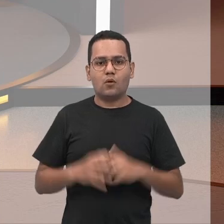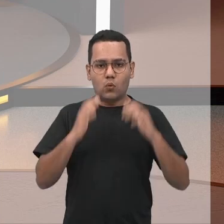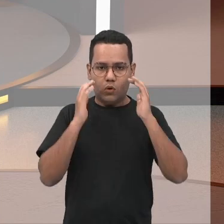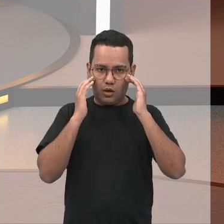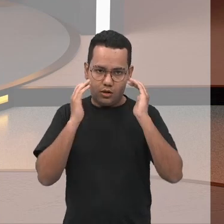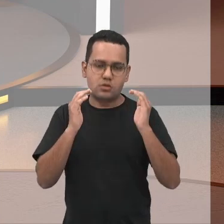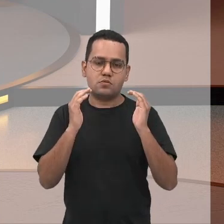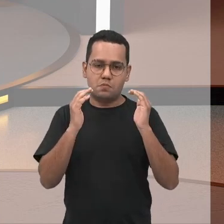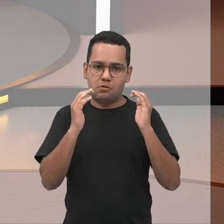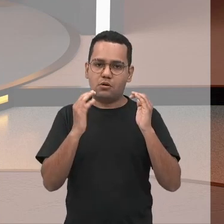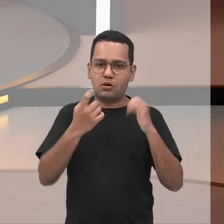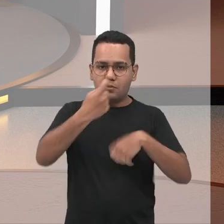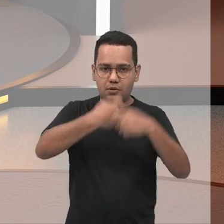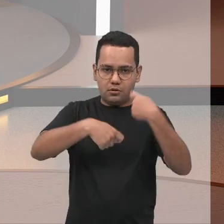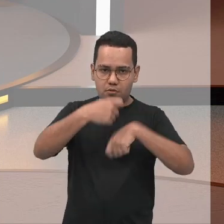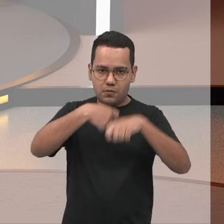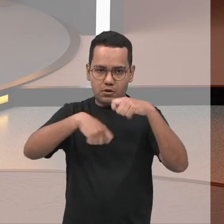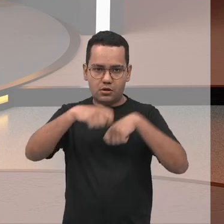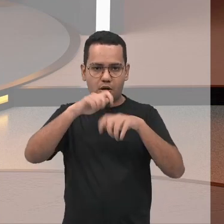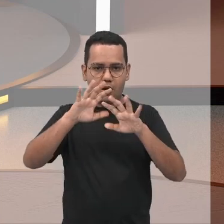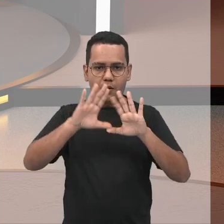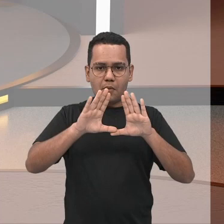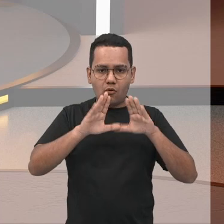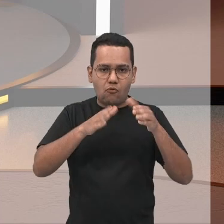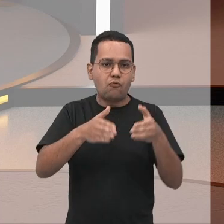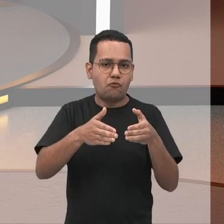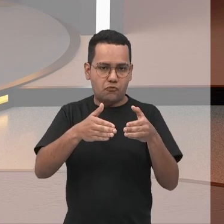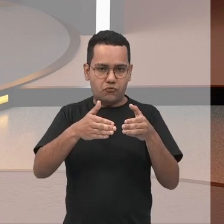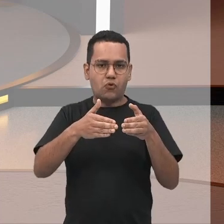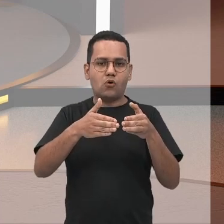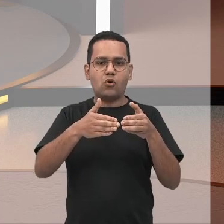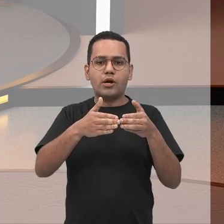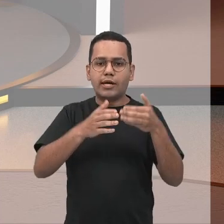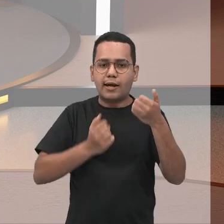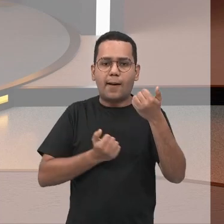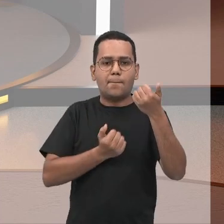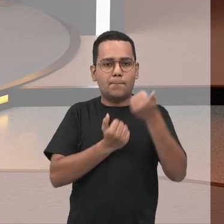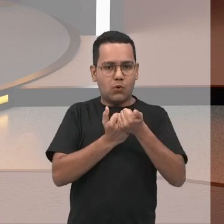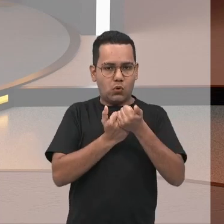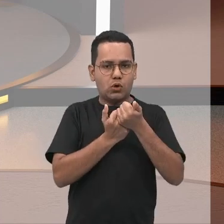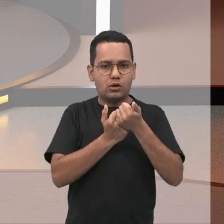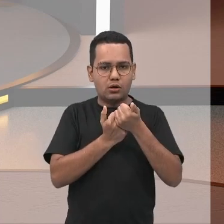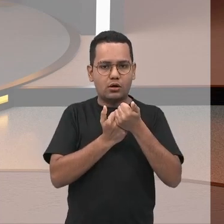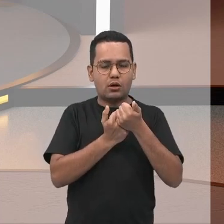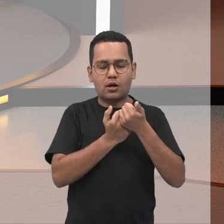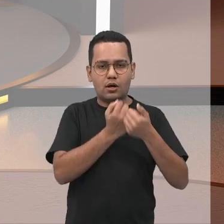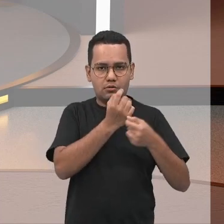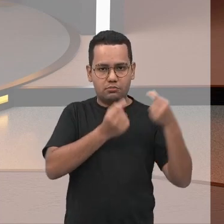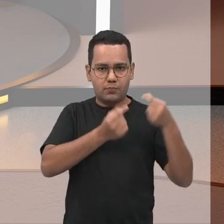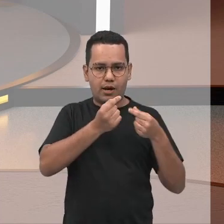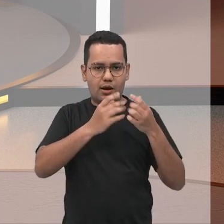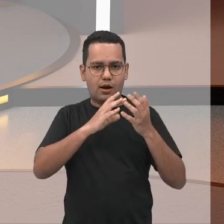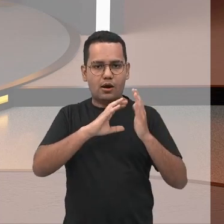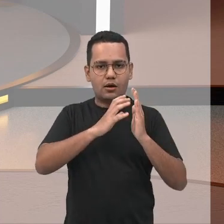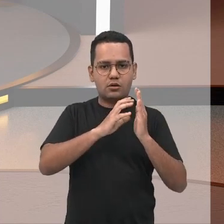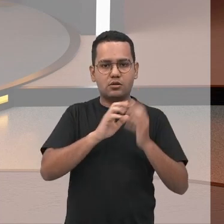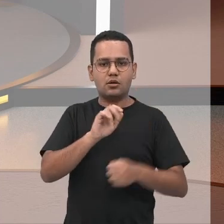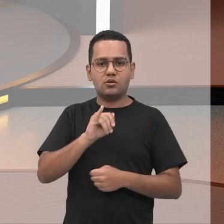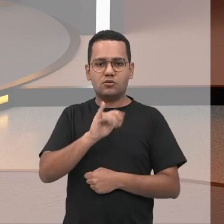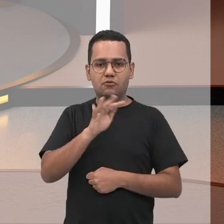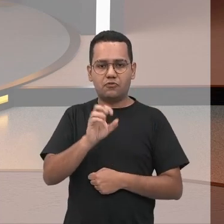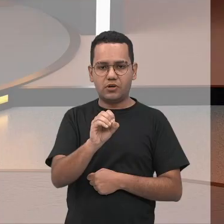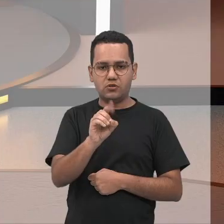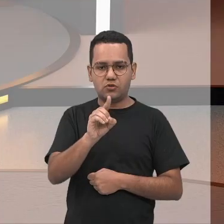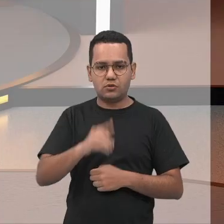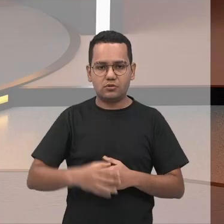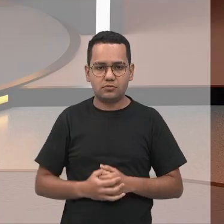defendido pelos partidários de Feijó. Então, eles vão buscar mais liberdade para as províncias.